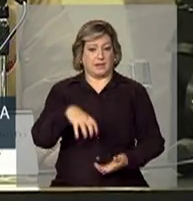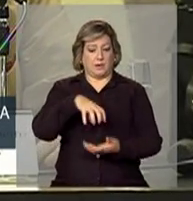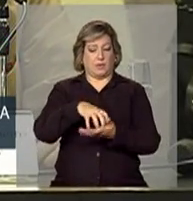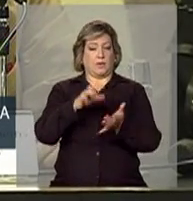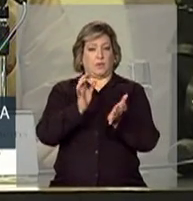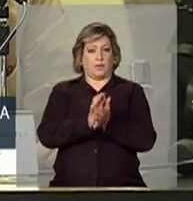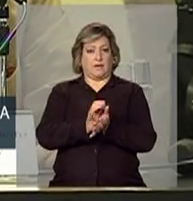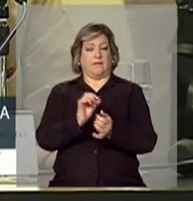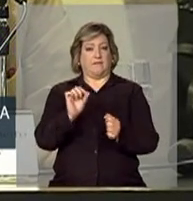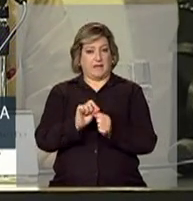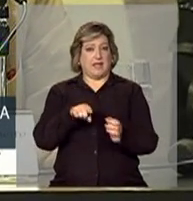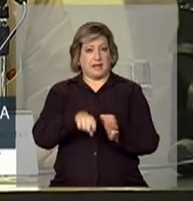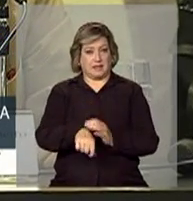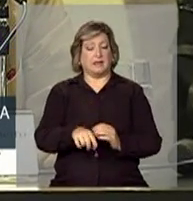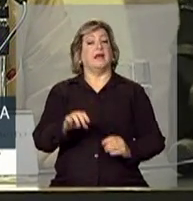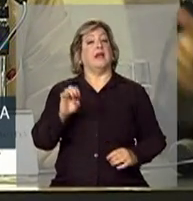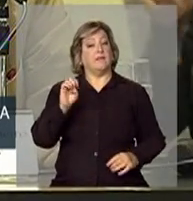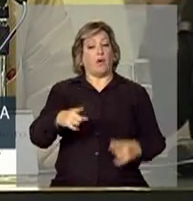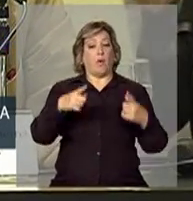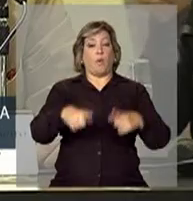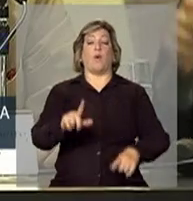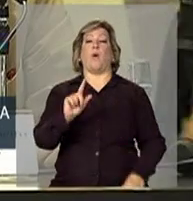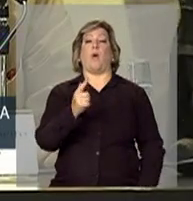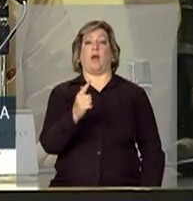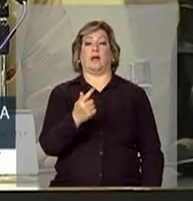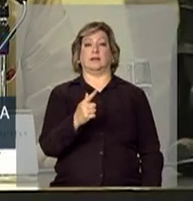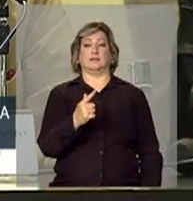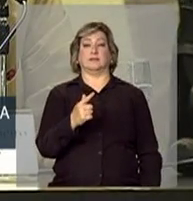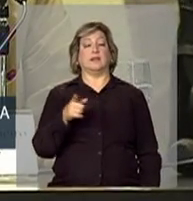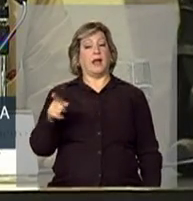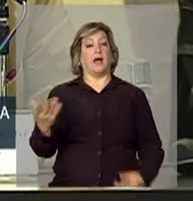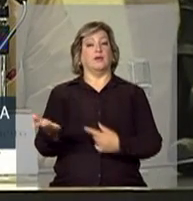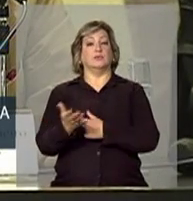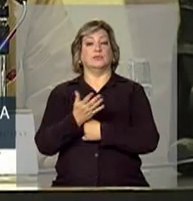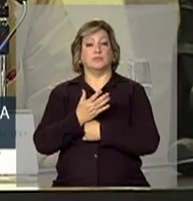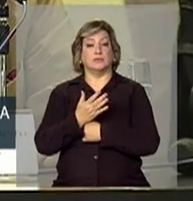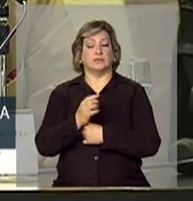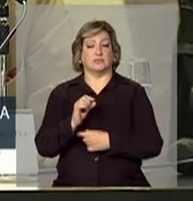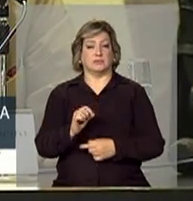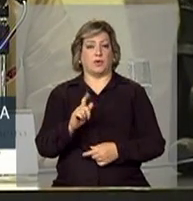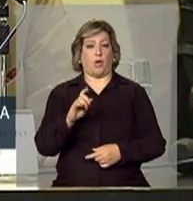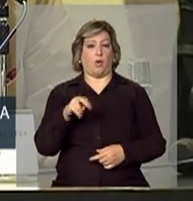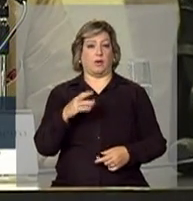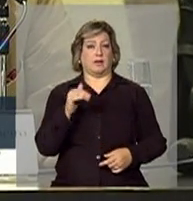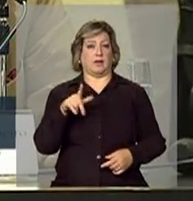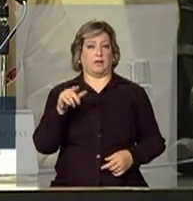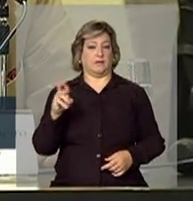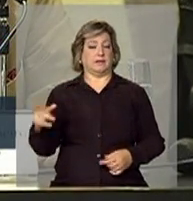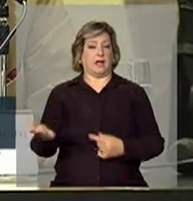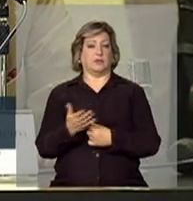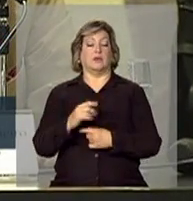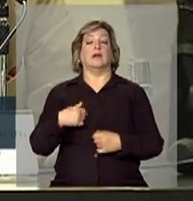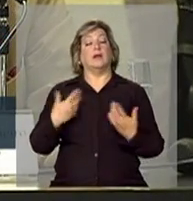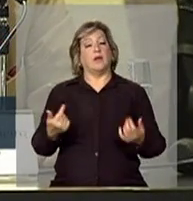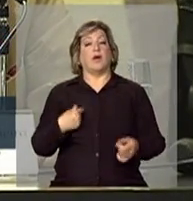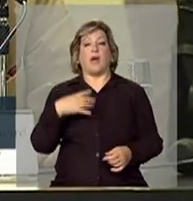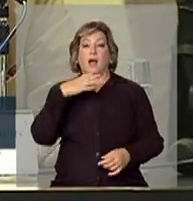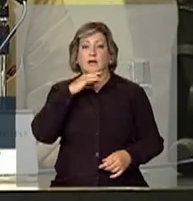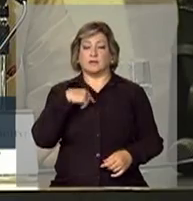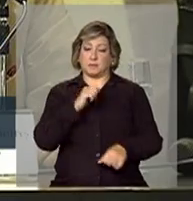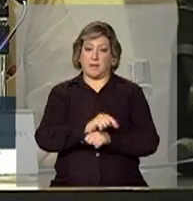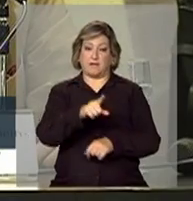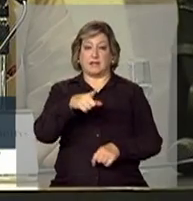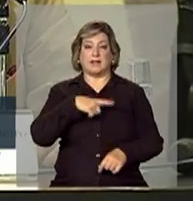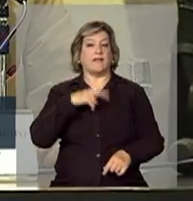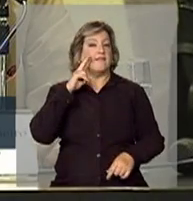Goiás, o nosso, na época, consultor Wagner Gonçalves, que ajudou a organizar. E eu também acho que espero que você tenha visto a